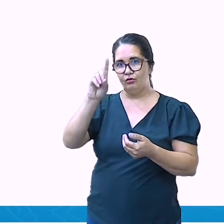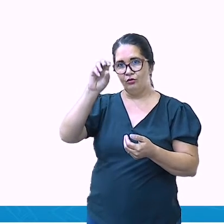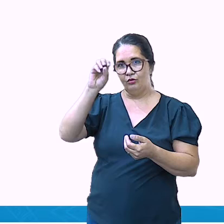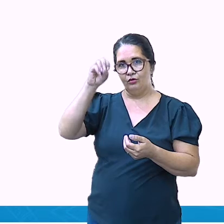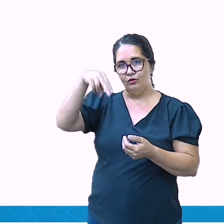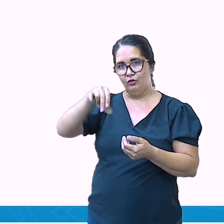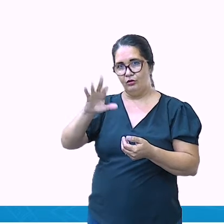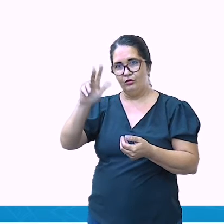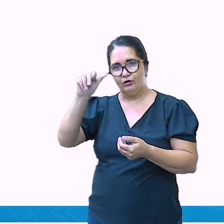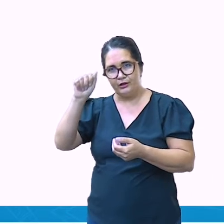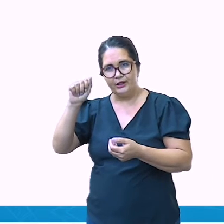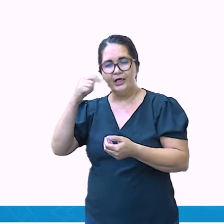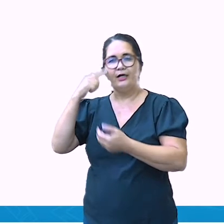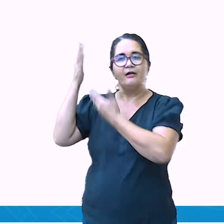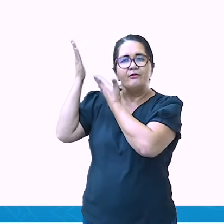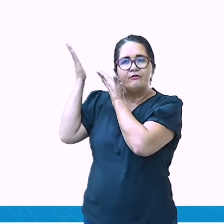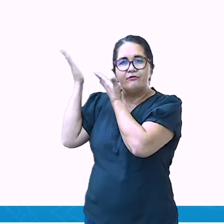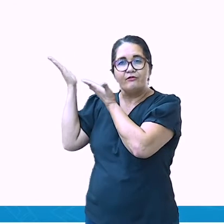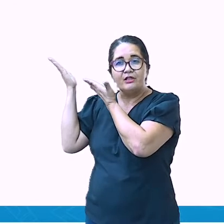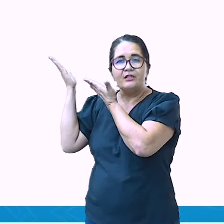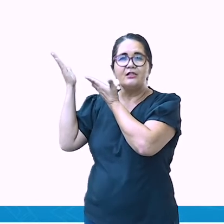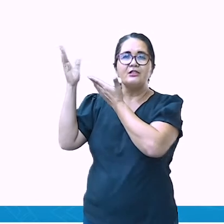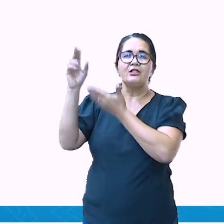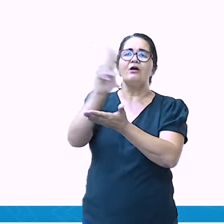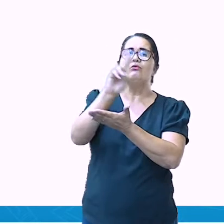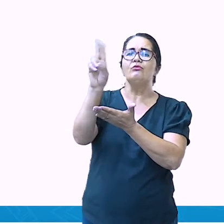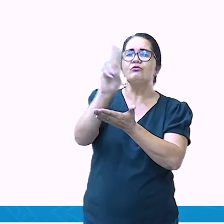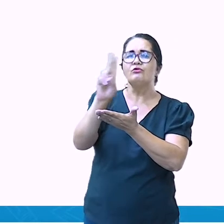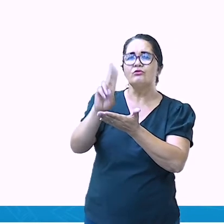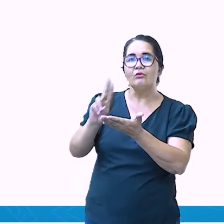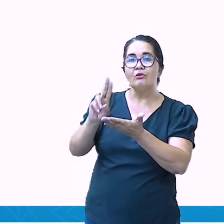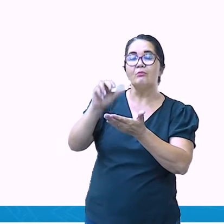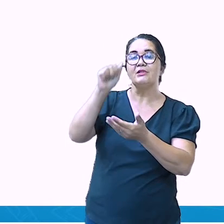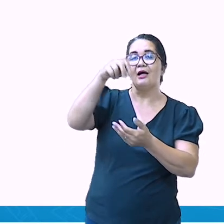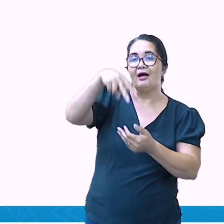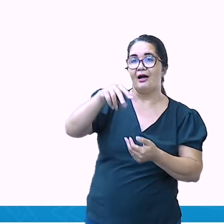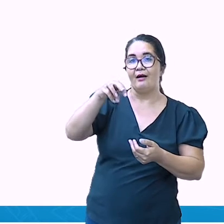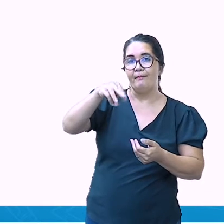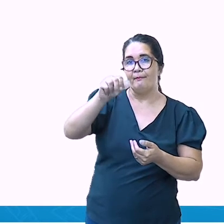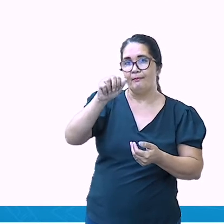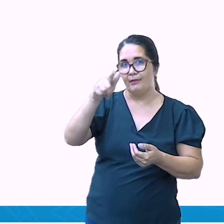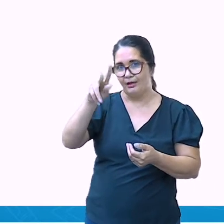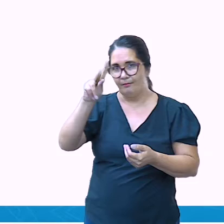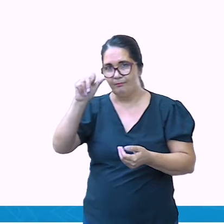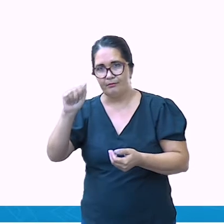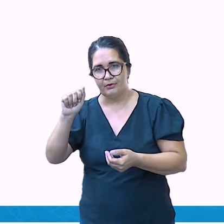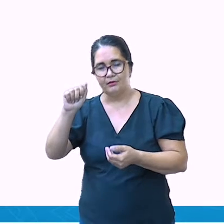capital Boa Vista. Amapá, a capital Macapá.